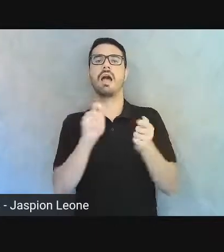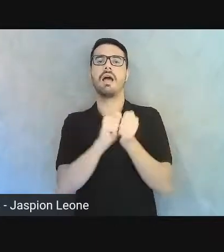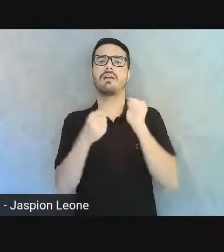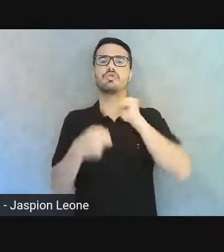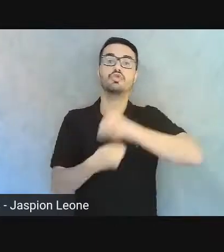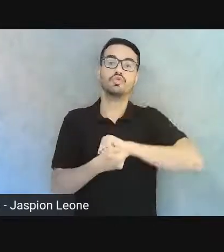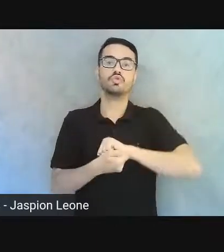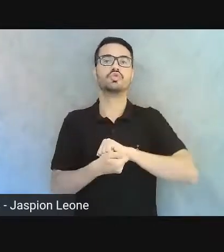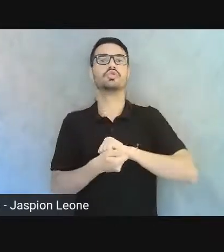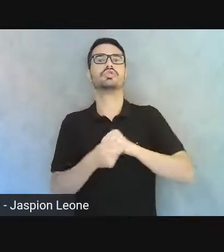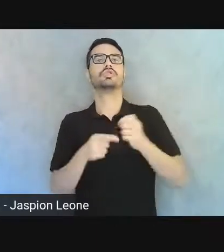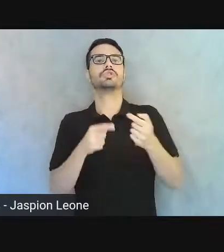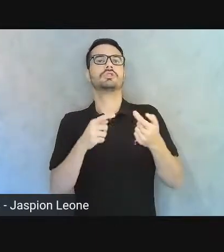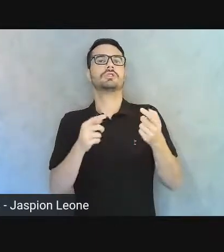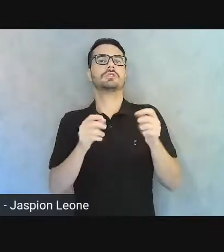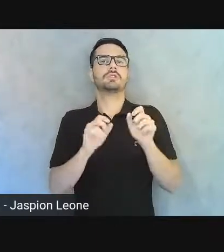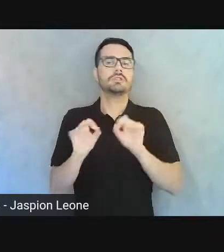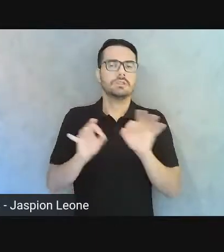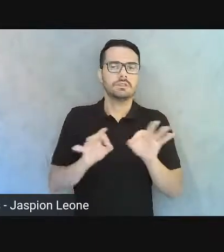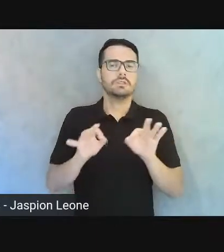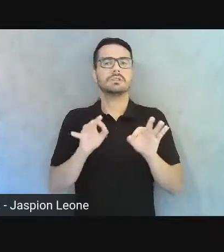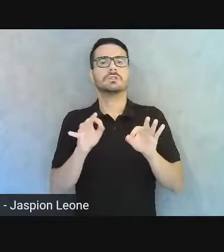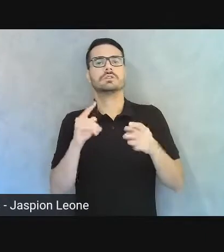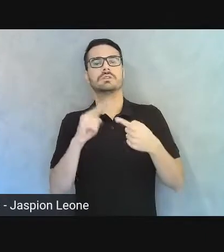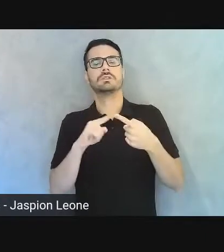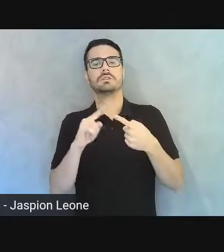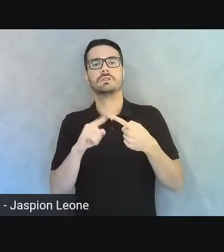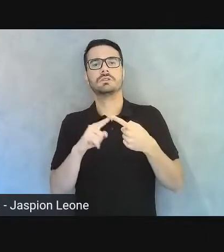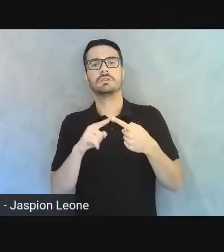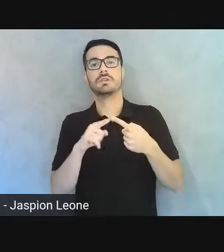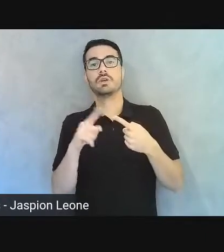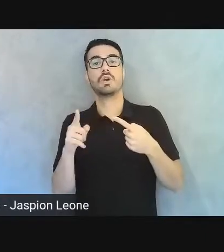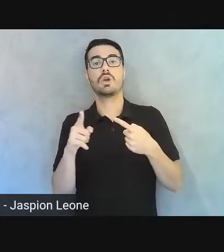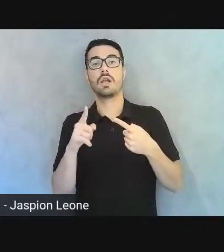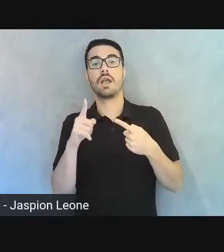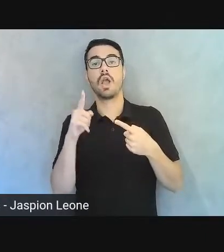das contas públicas, é quando a União entra no vermelho, vamos